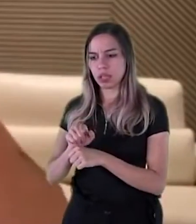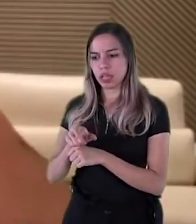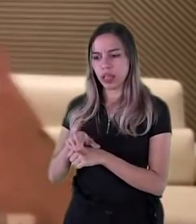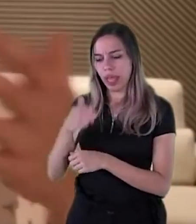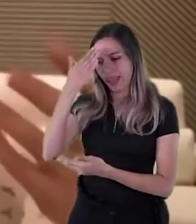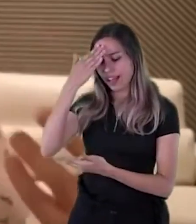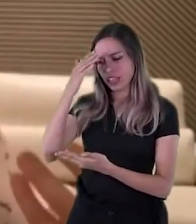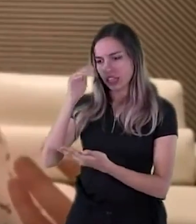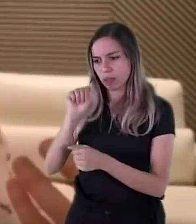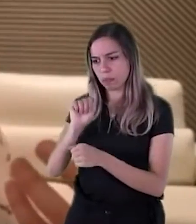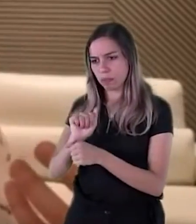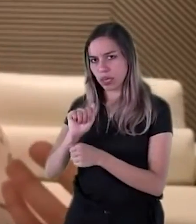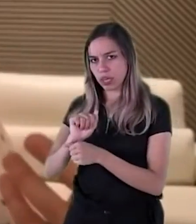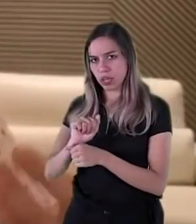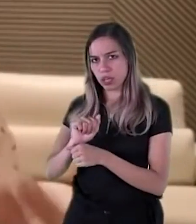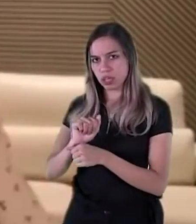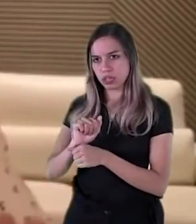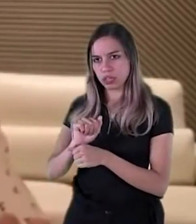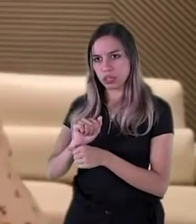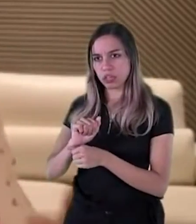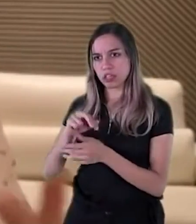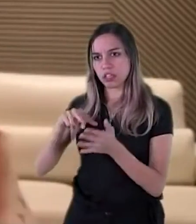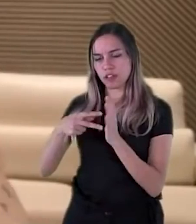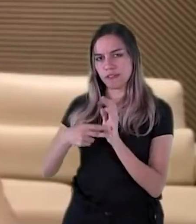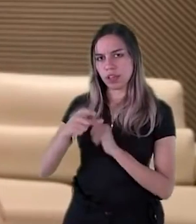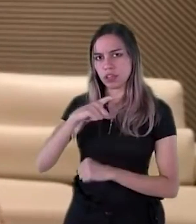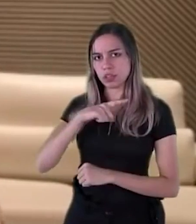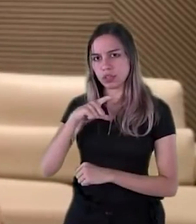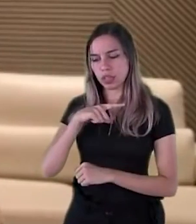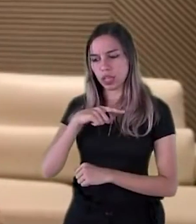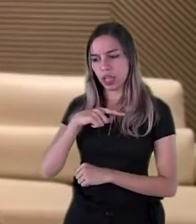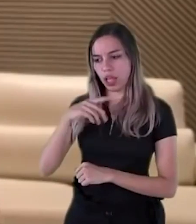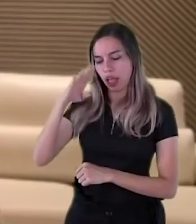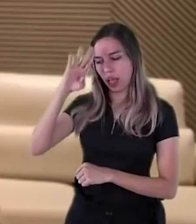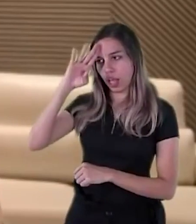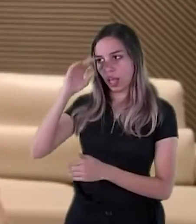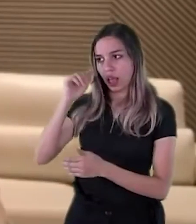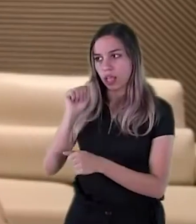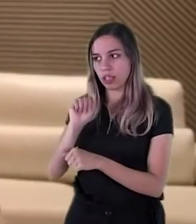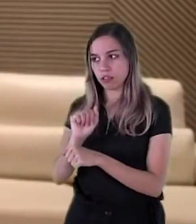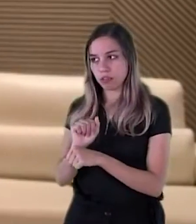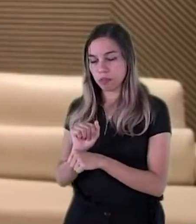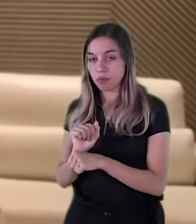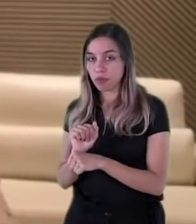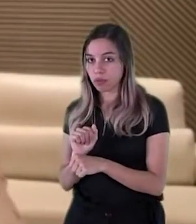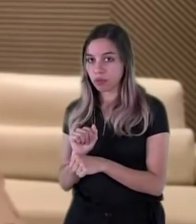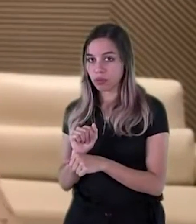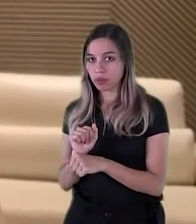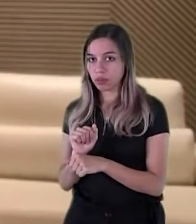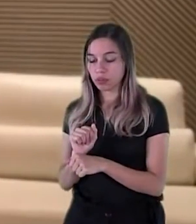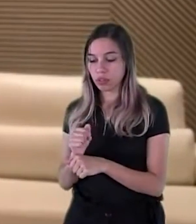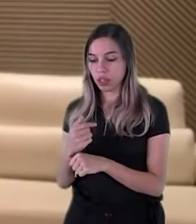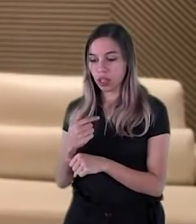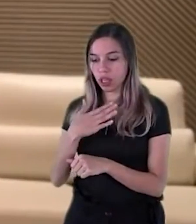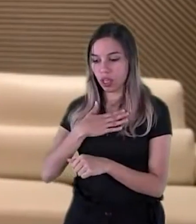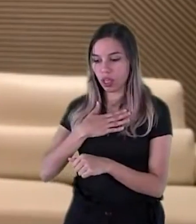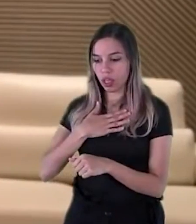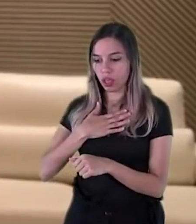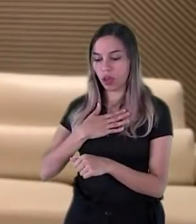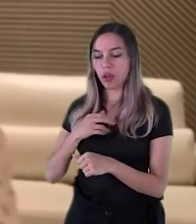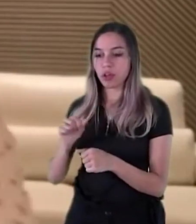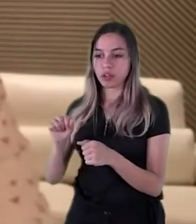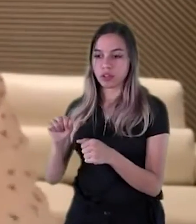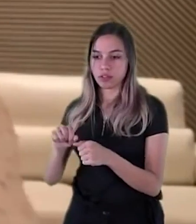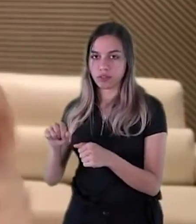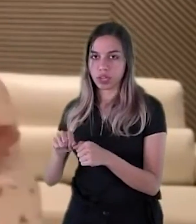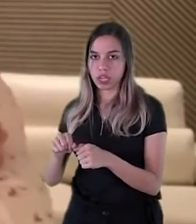é a esperança operante. Isto é, eu faço os processos daquilo que eu